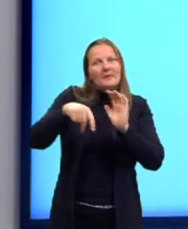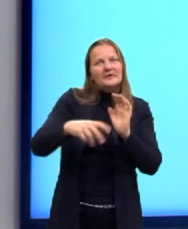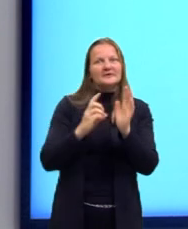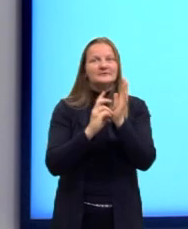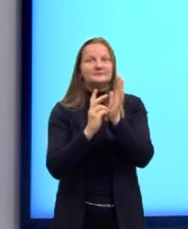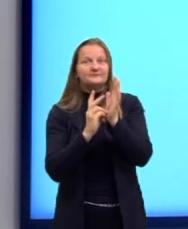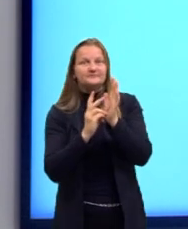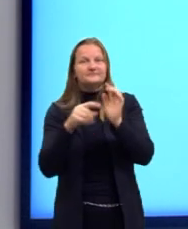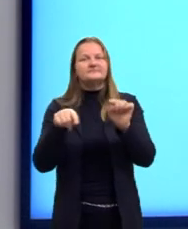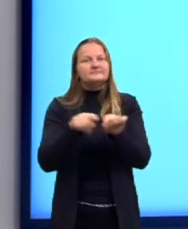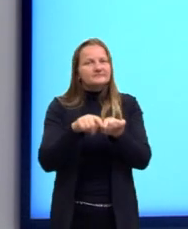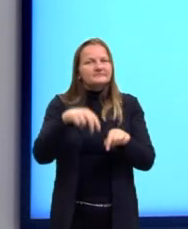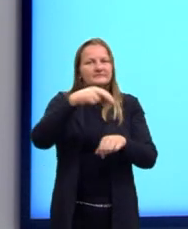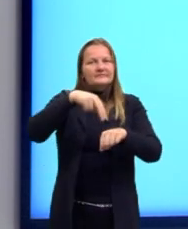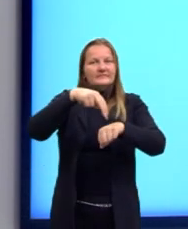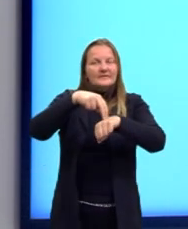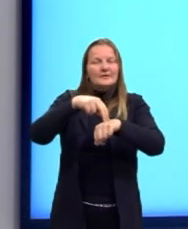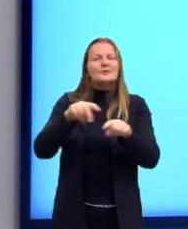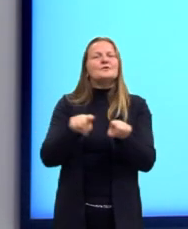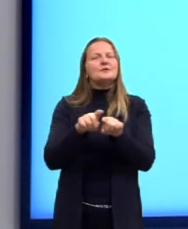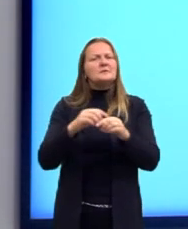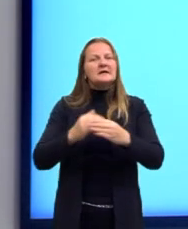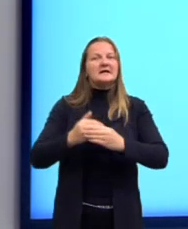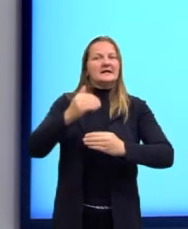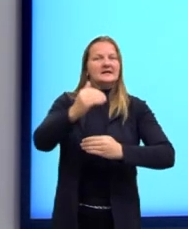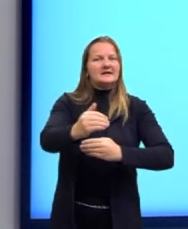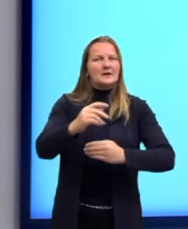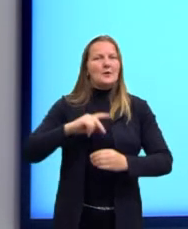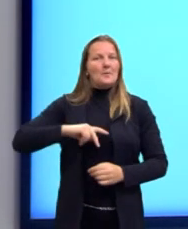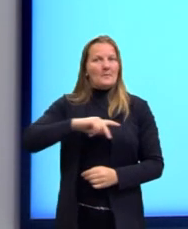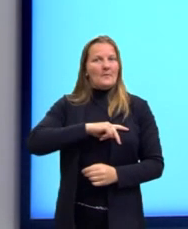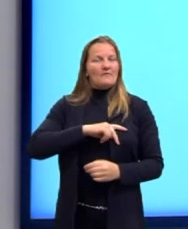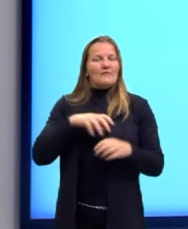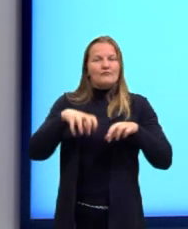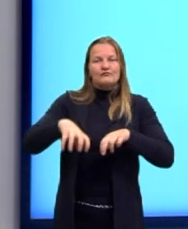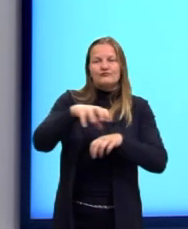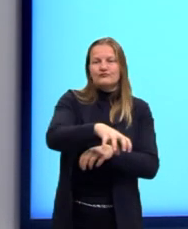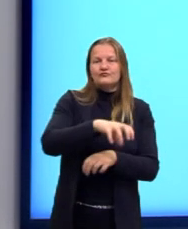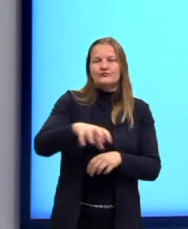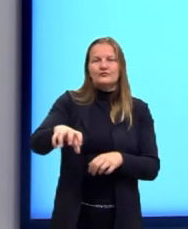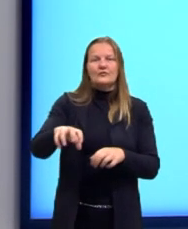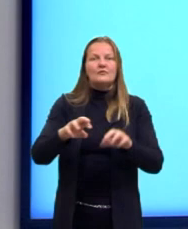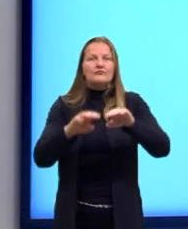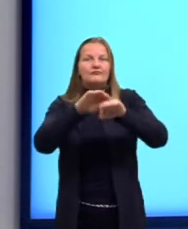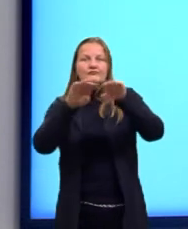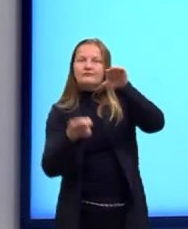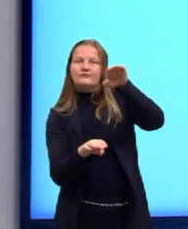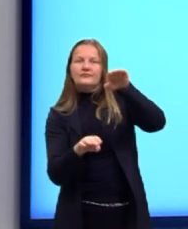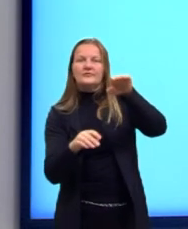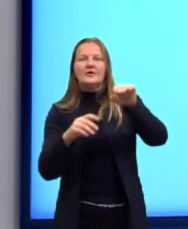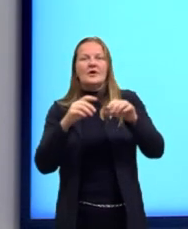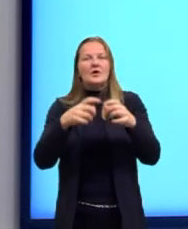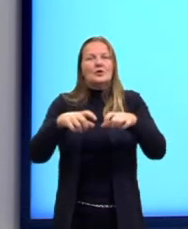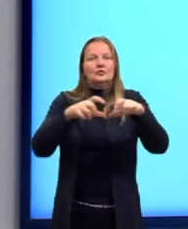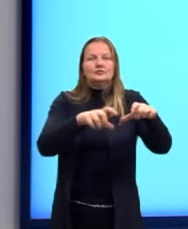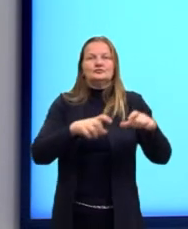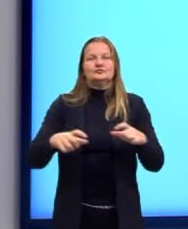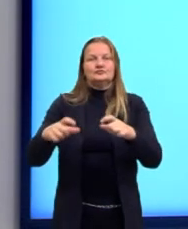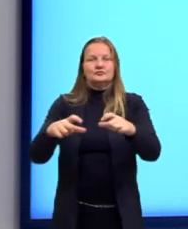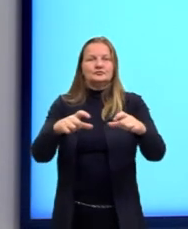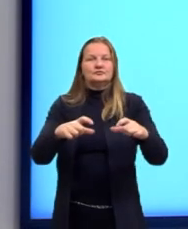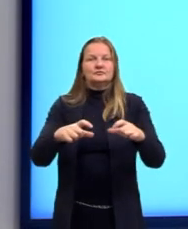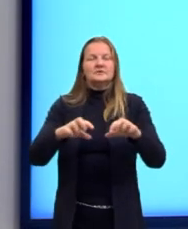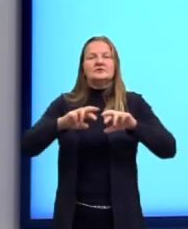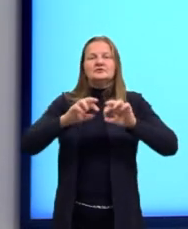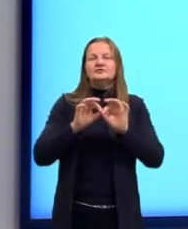habitavam a nação Além disso o povoamento do país ocorreu de forma desigual em várias áreas diferentes